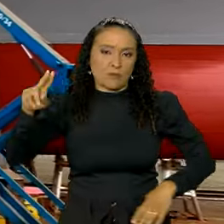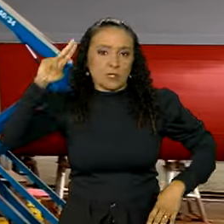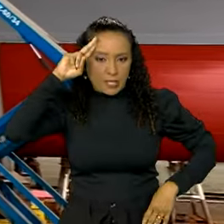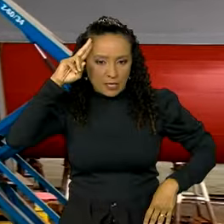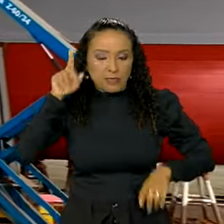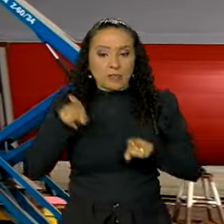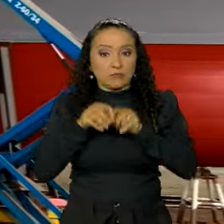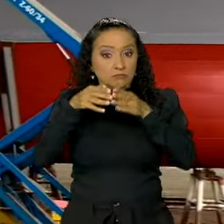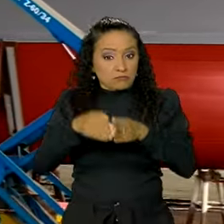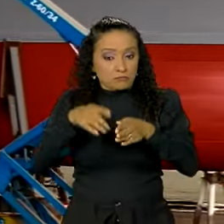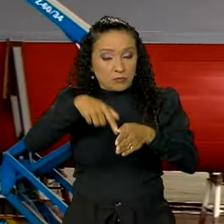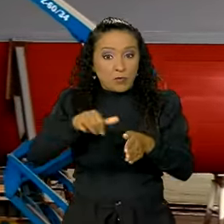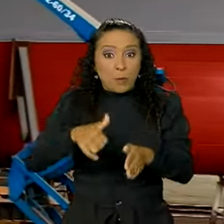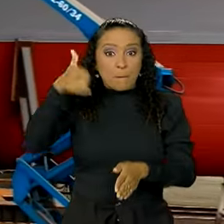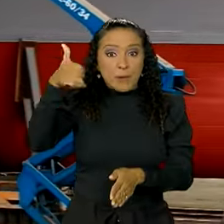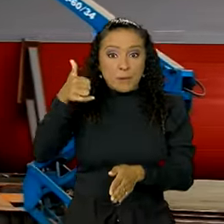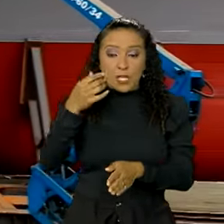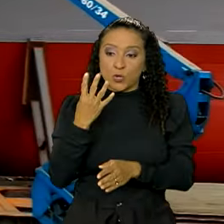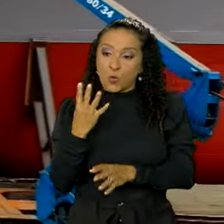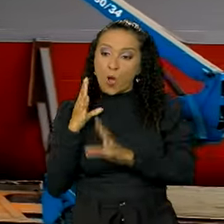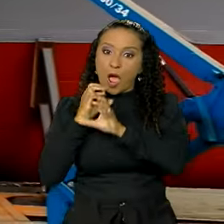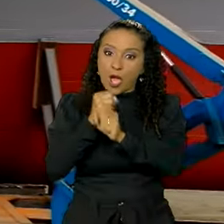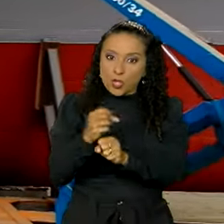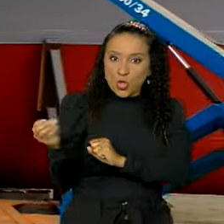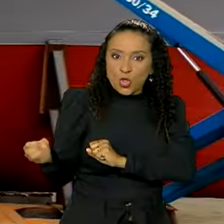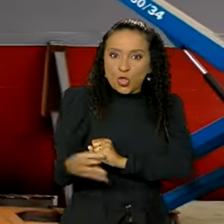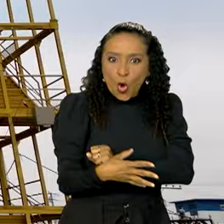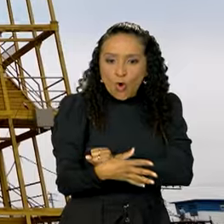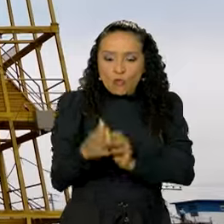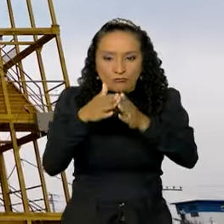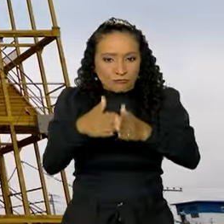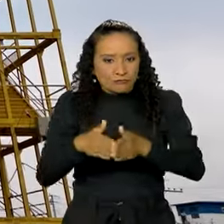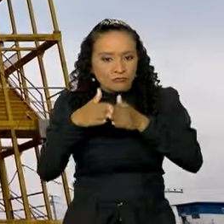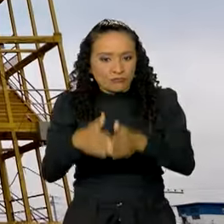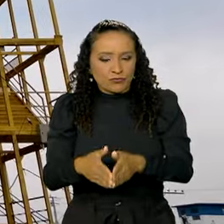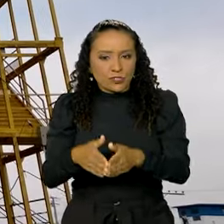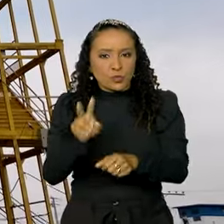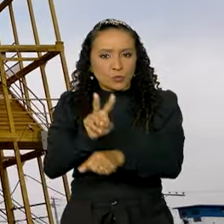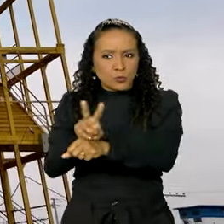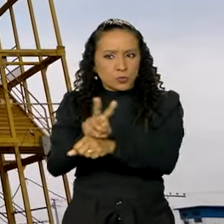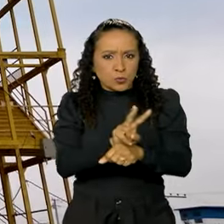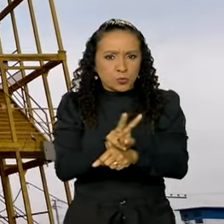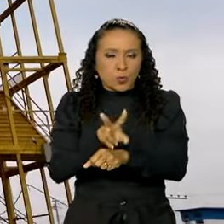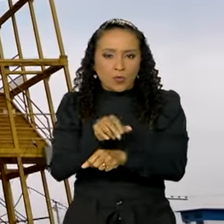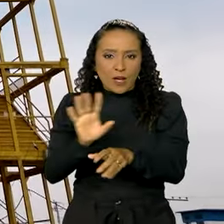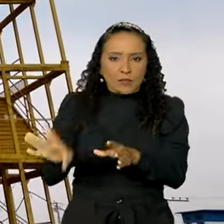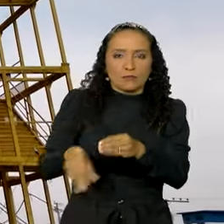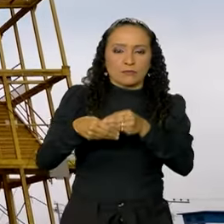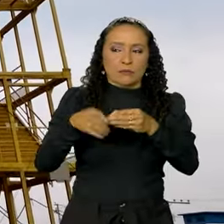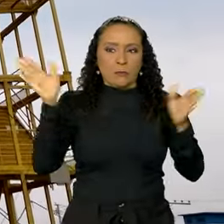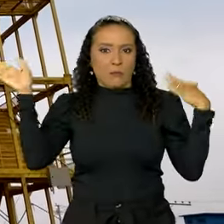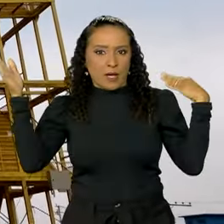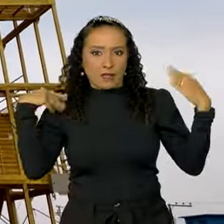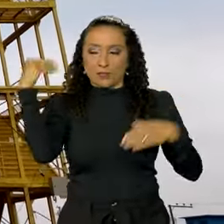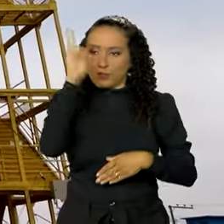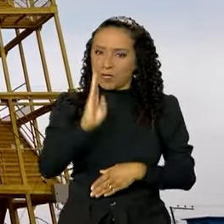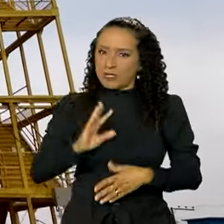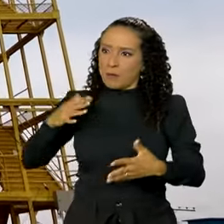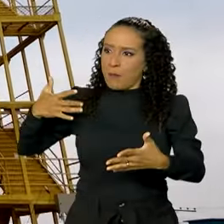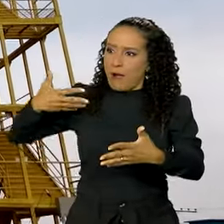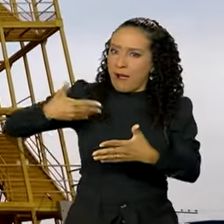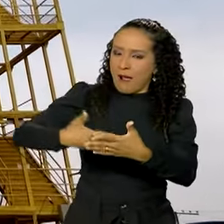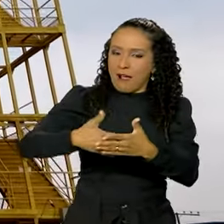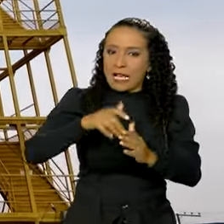O Tamandaré é o primeiro dos 4 novos navios escolta que passarão a equipar a Marinha do Brasil ao longo